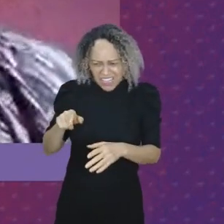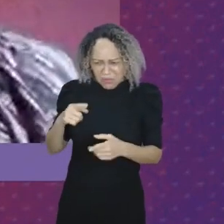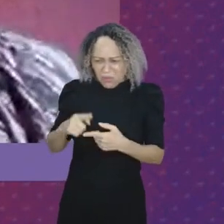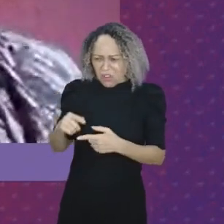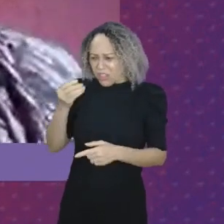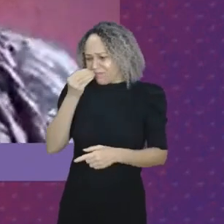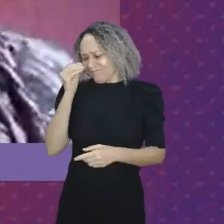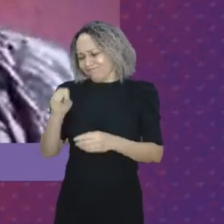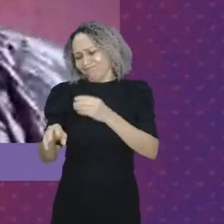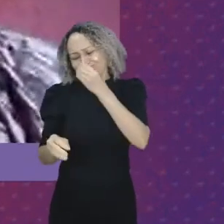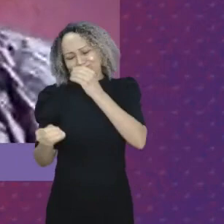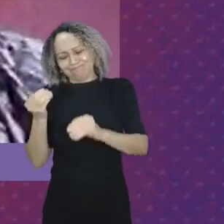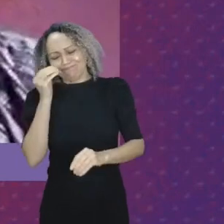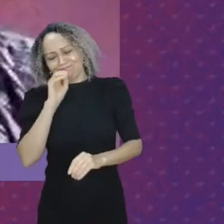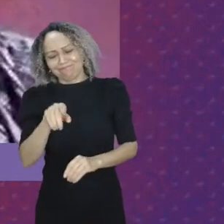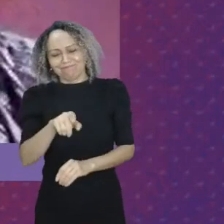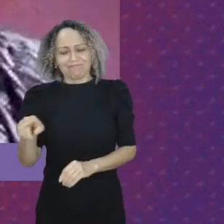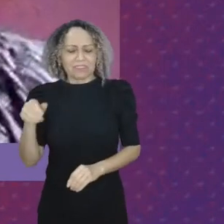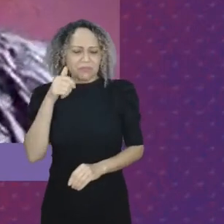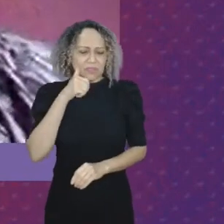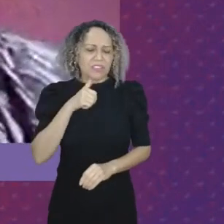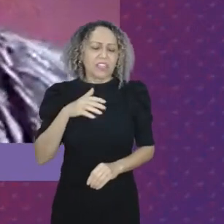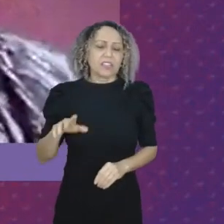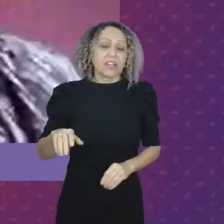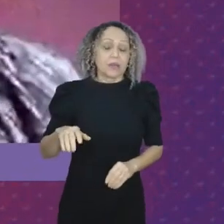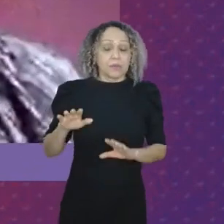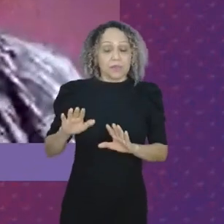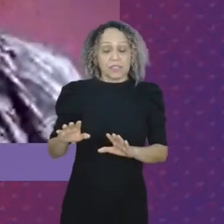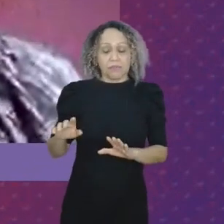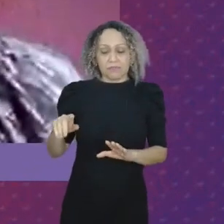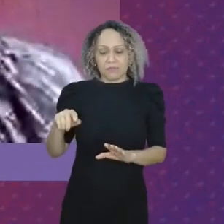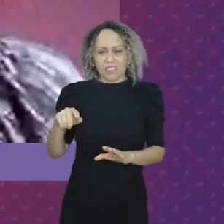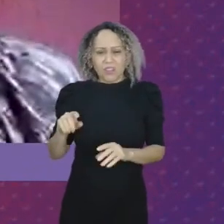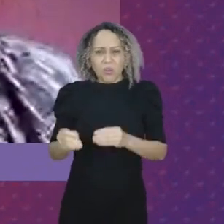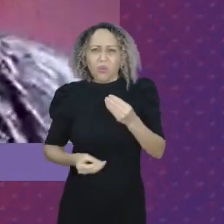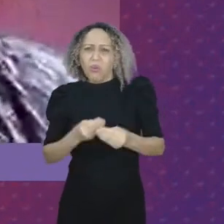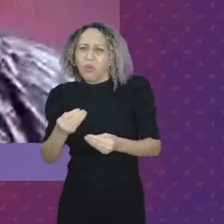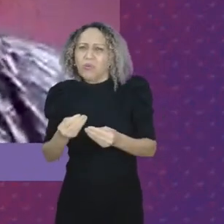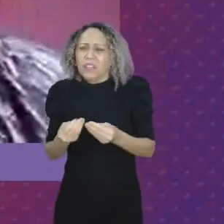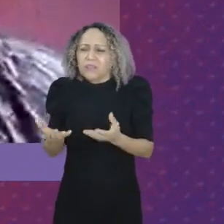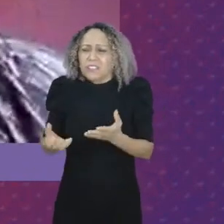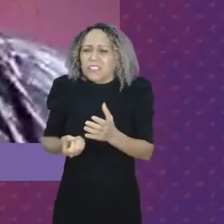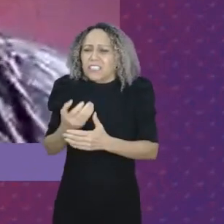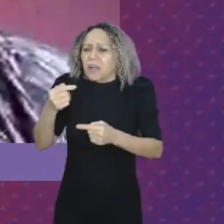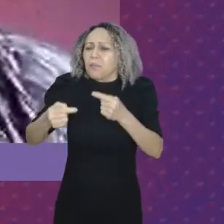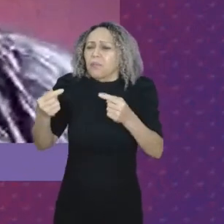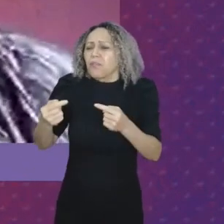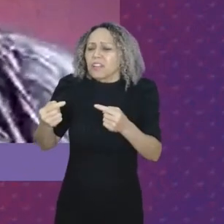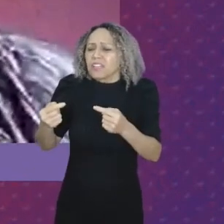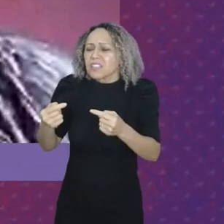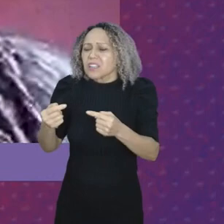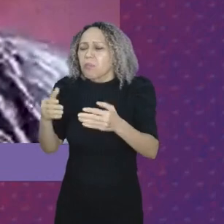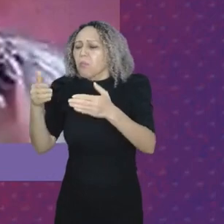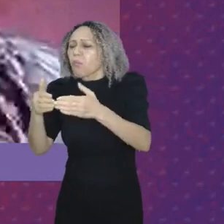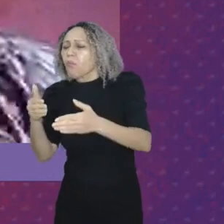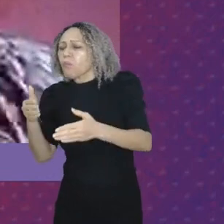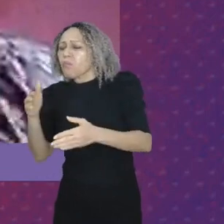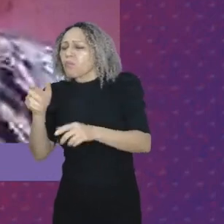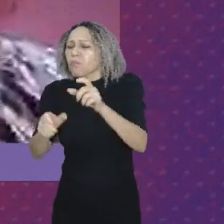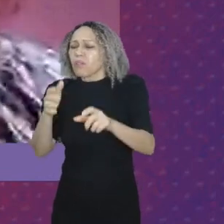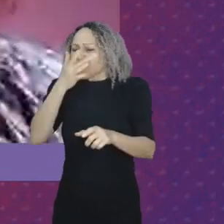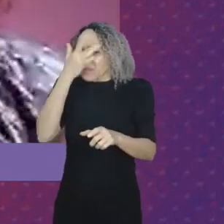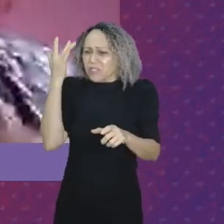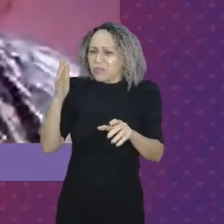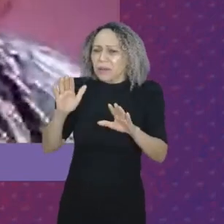que a gente cria política para um determinado grupo se a gente não ouve as pessoas, se a gente não ouve as demandas? Enfim, eu espero, não sei